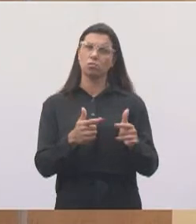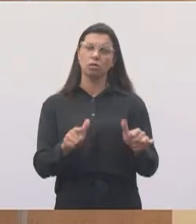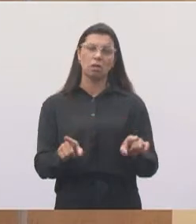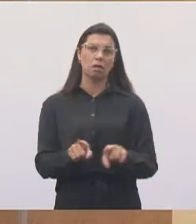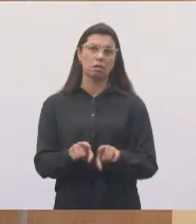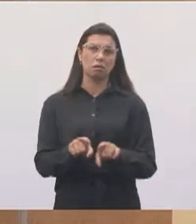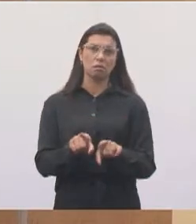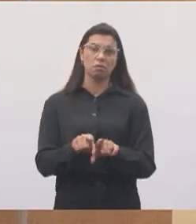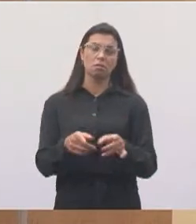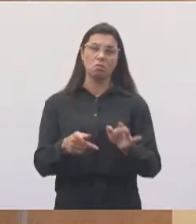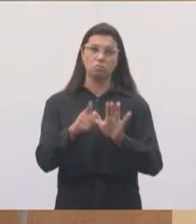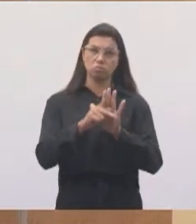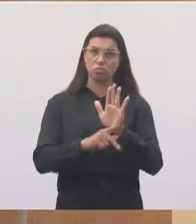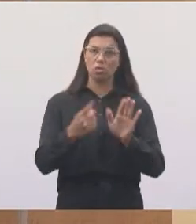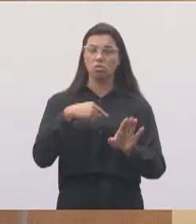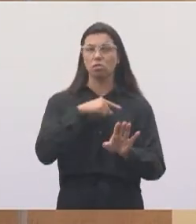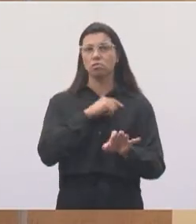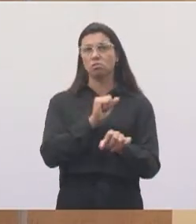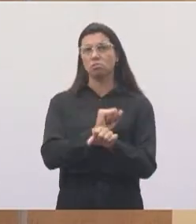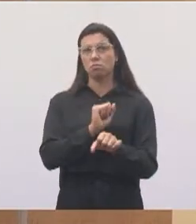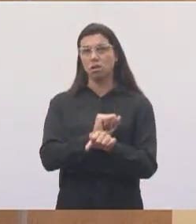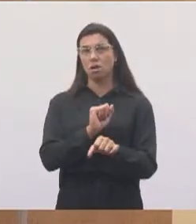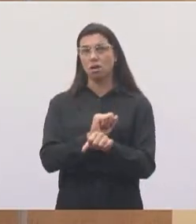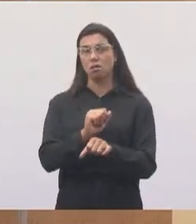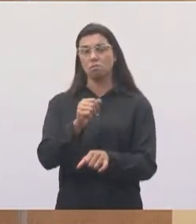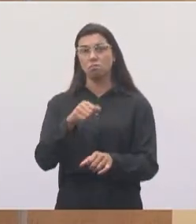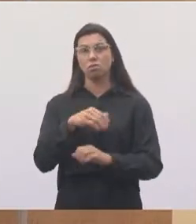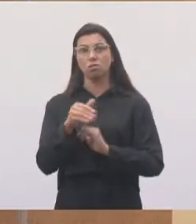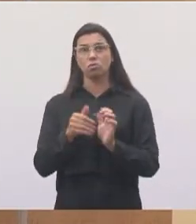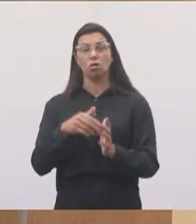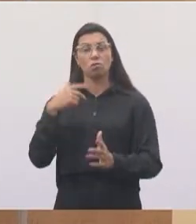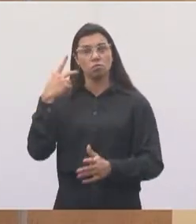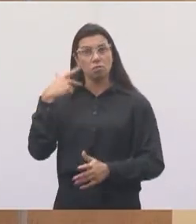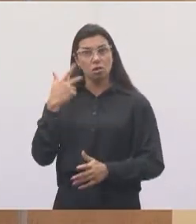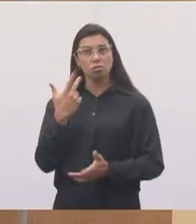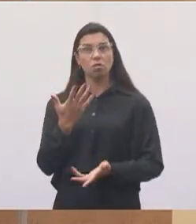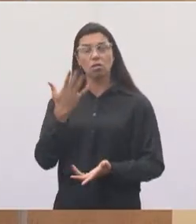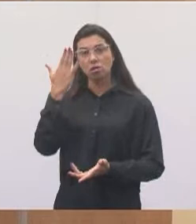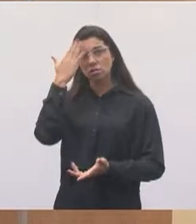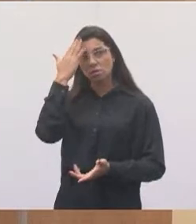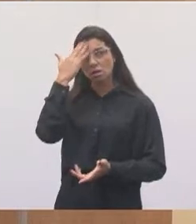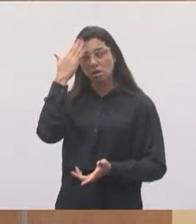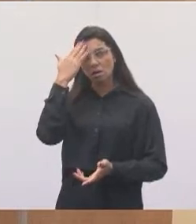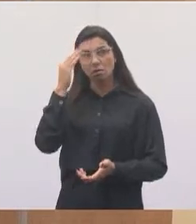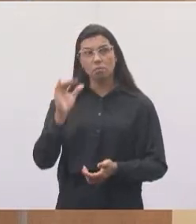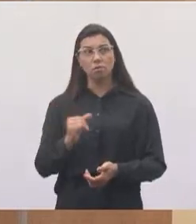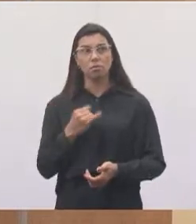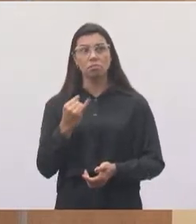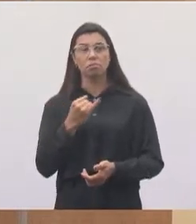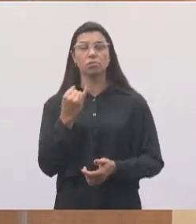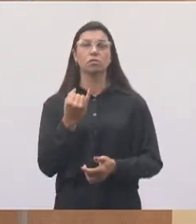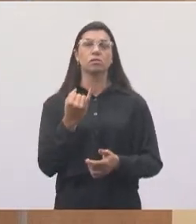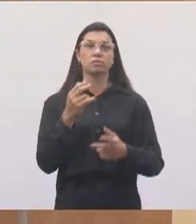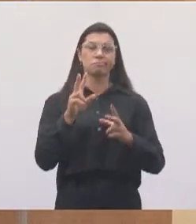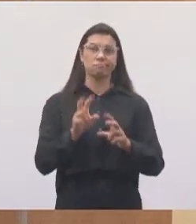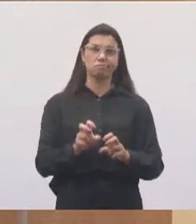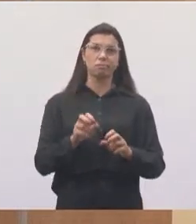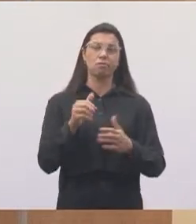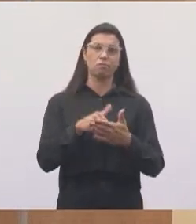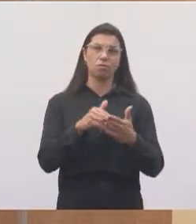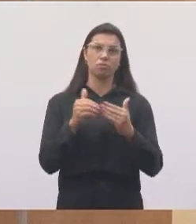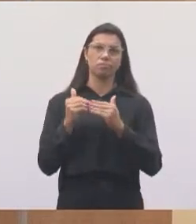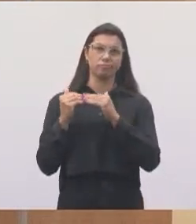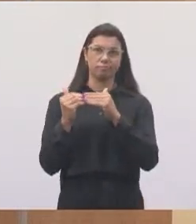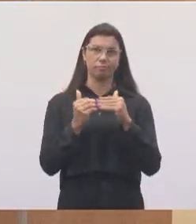aposentadoria. Então está aí o projeto, esperamos que os nobres vereadores, né, tenham ciência, né, e sabem também da importância desse projeto, estejam votando